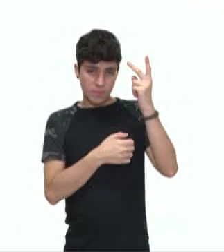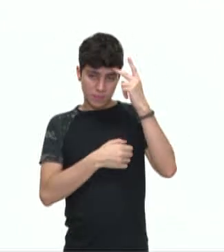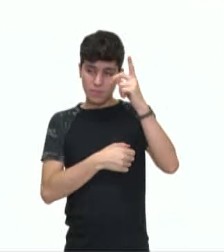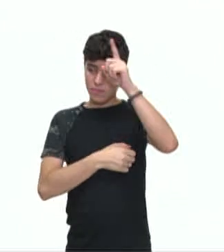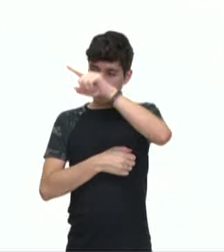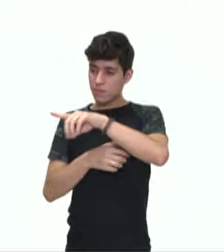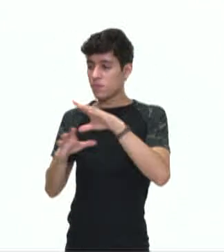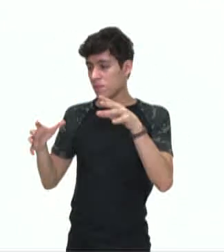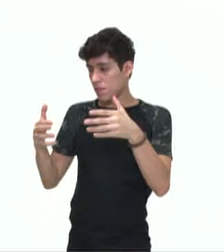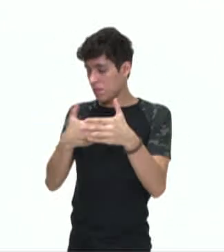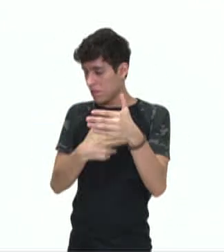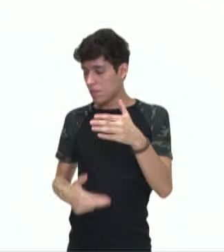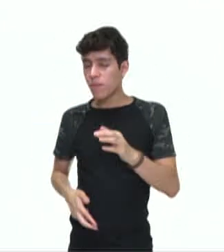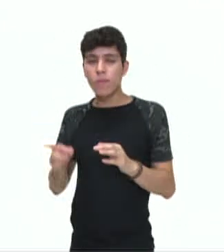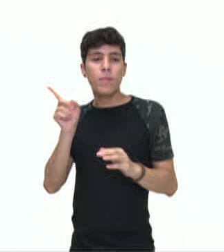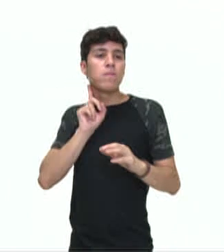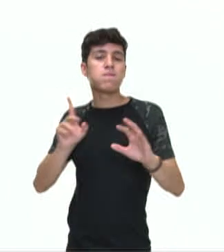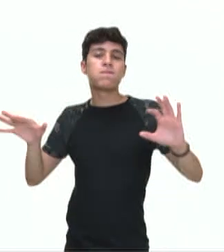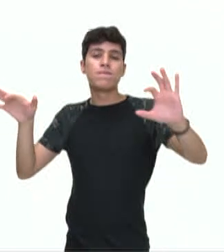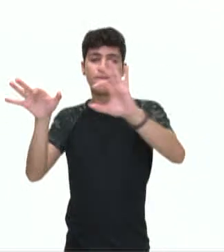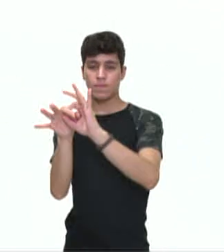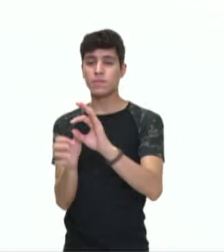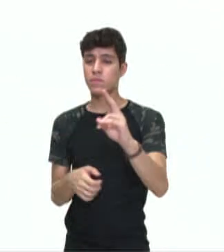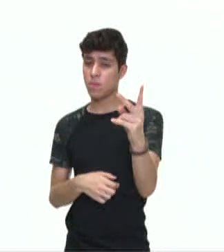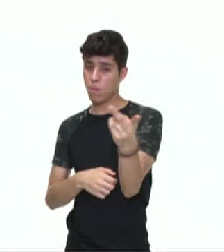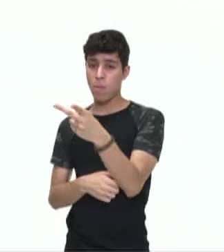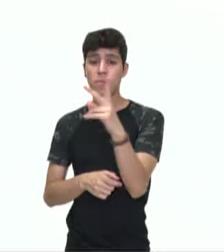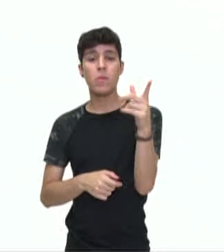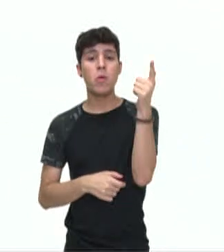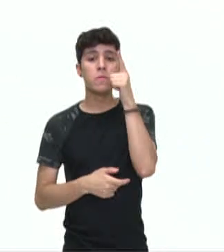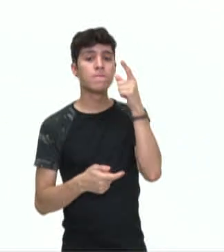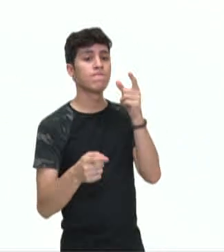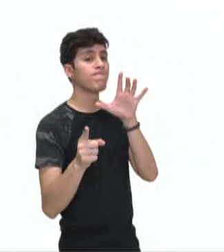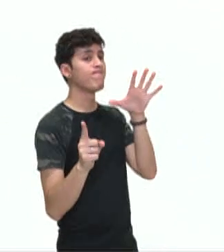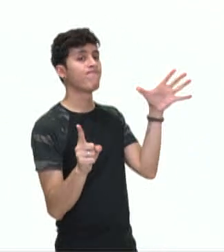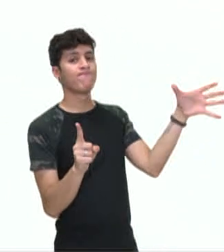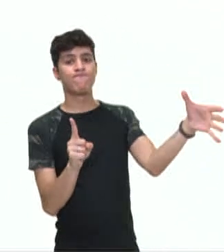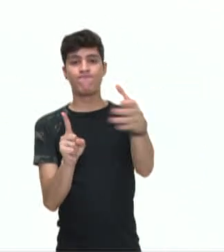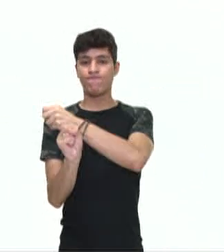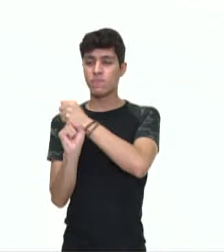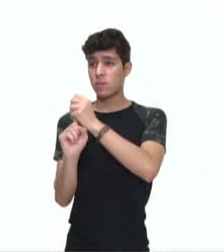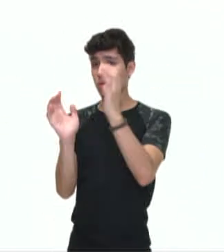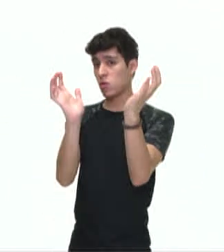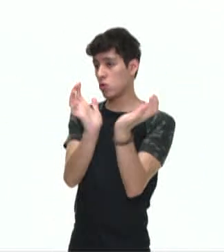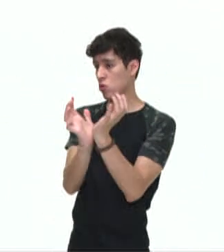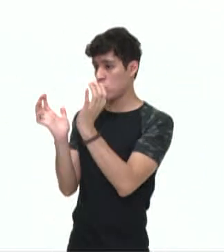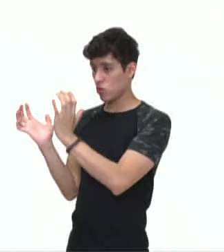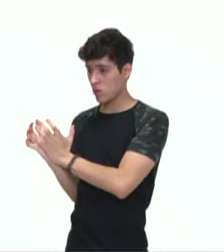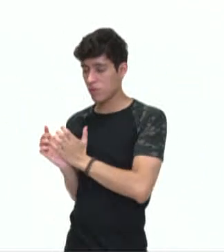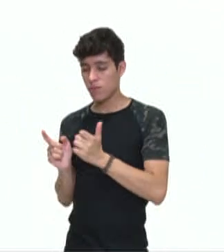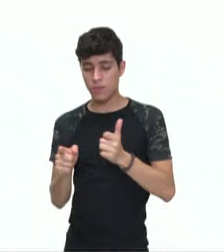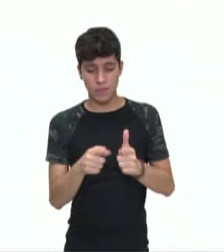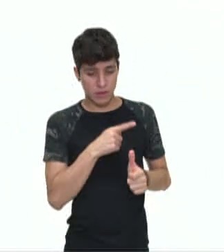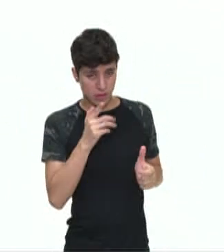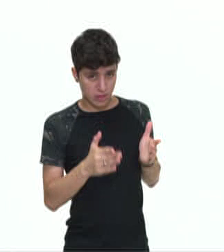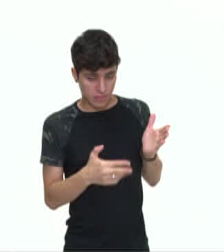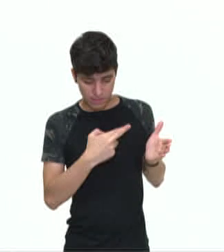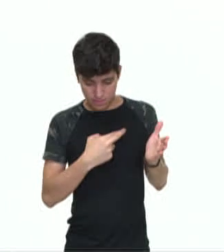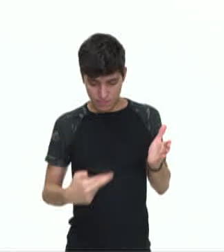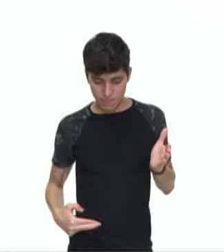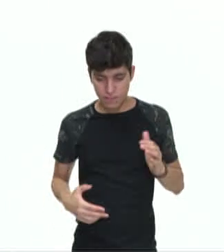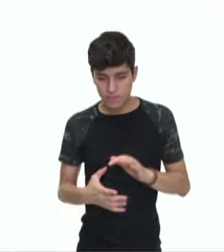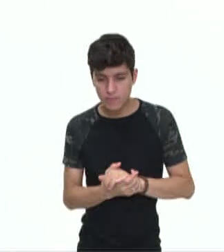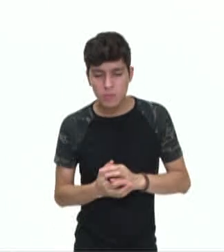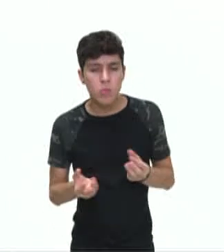o Partido Republicano Mineiro garantiu a hegemonia dessas oligarquias durante a Primeira República. Essa aliança só